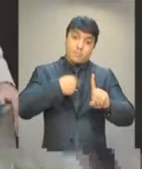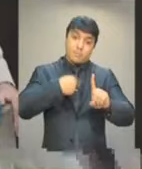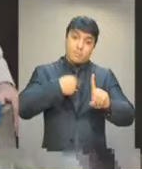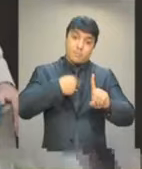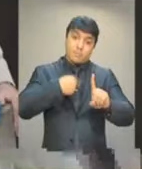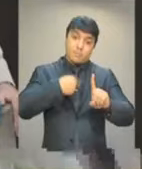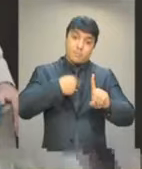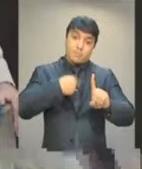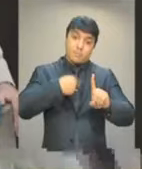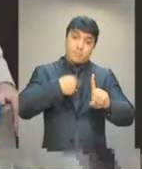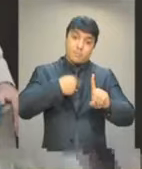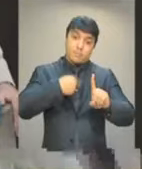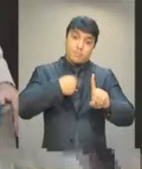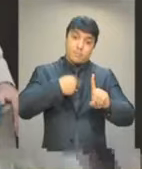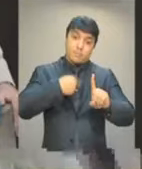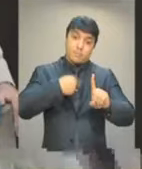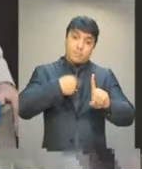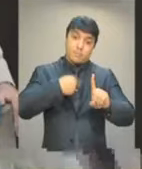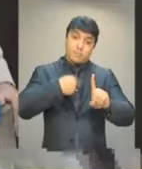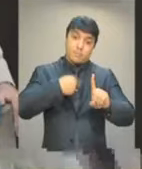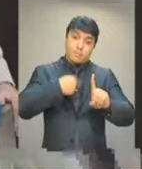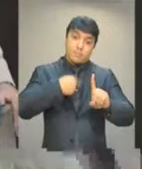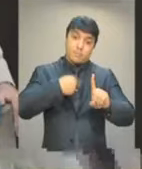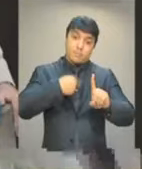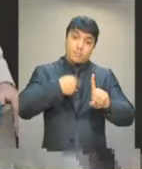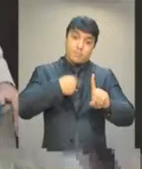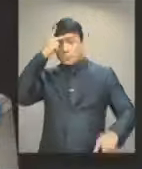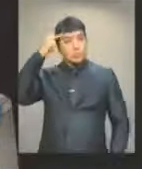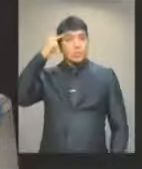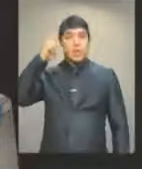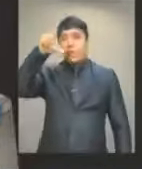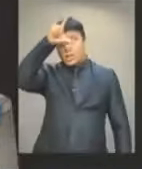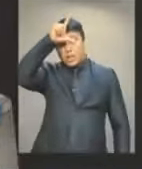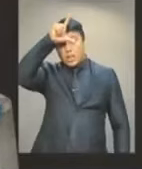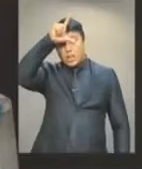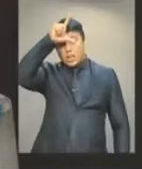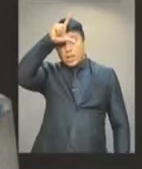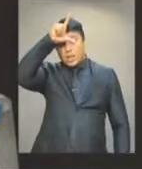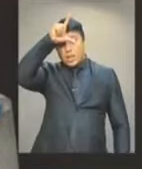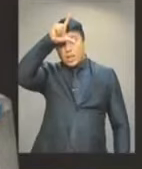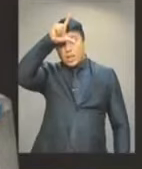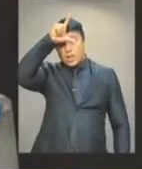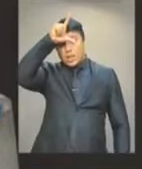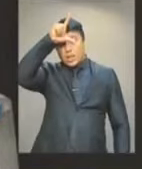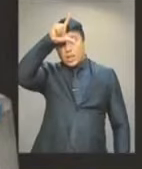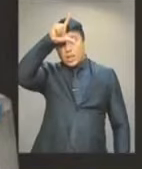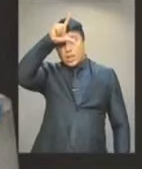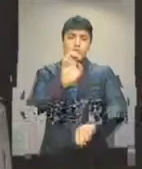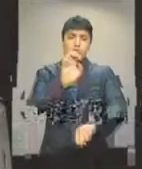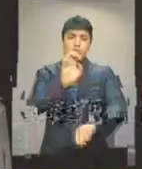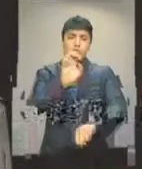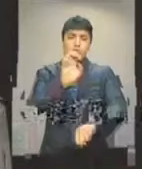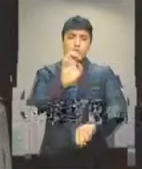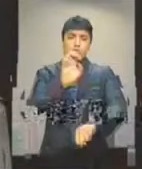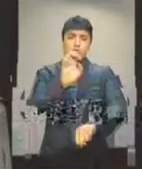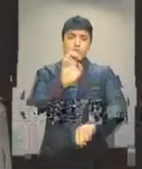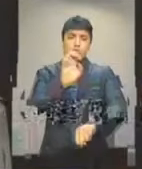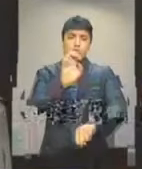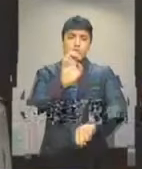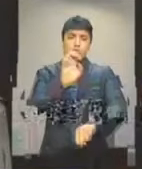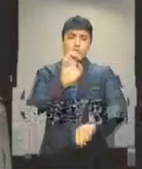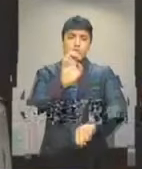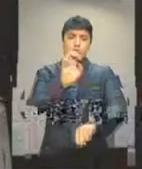no ano passado, lideranças ficavam falando de diminuir o tamanho do Estado,